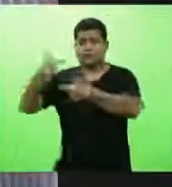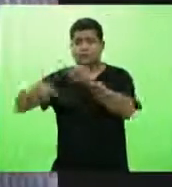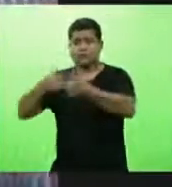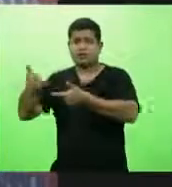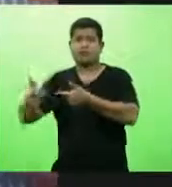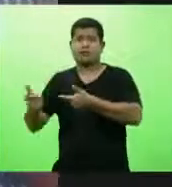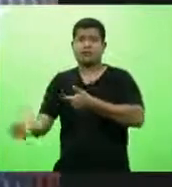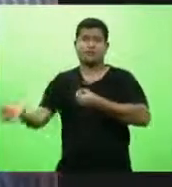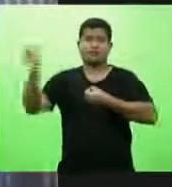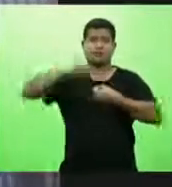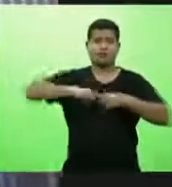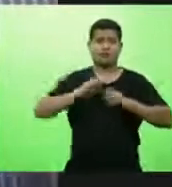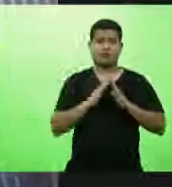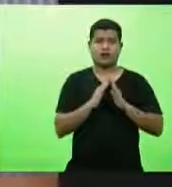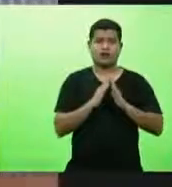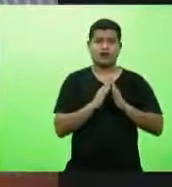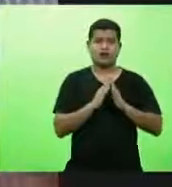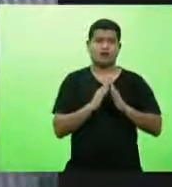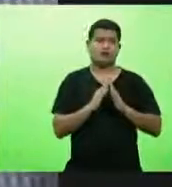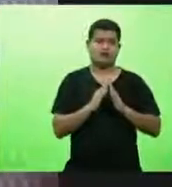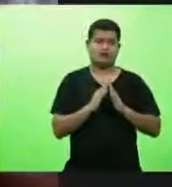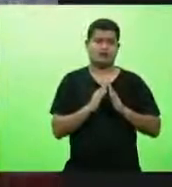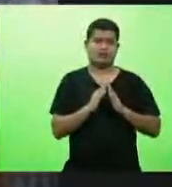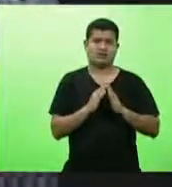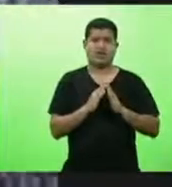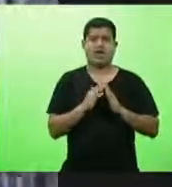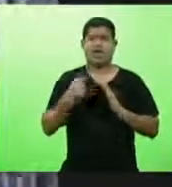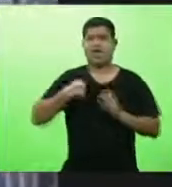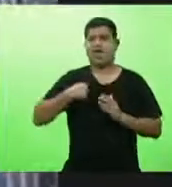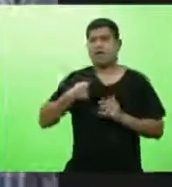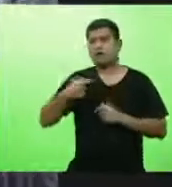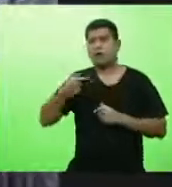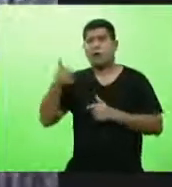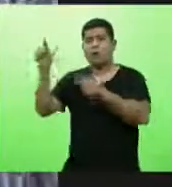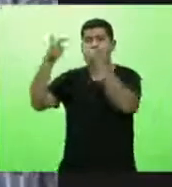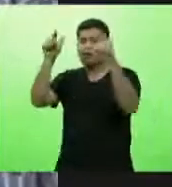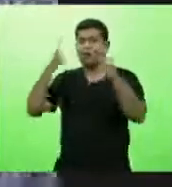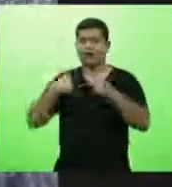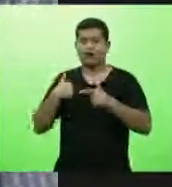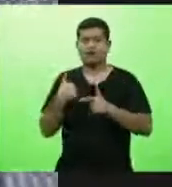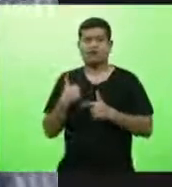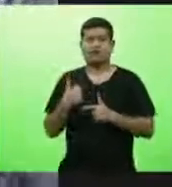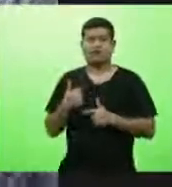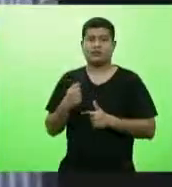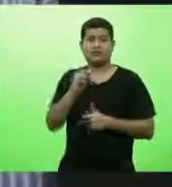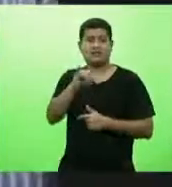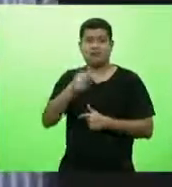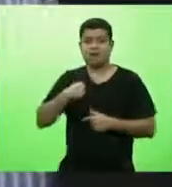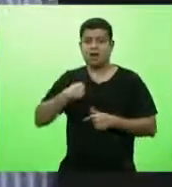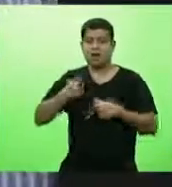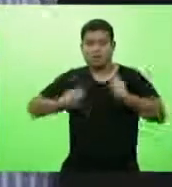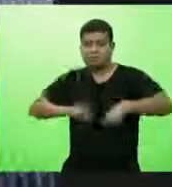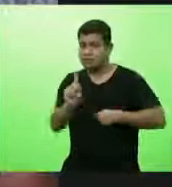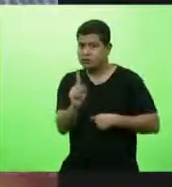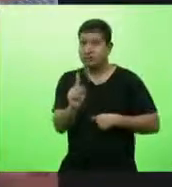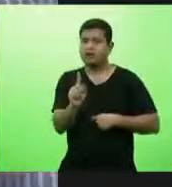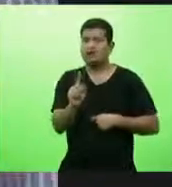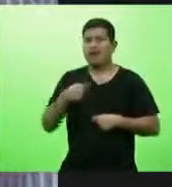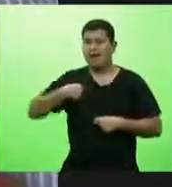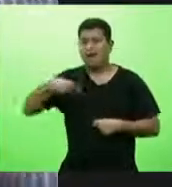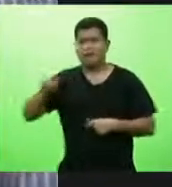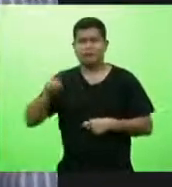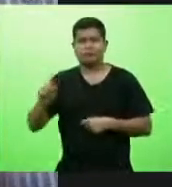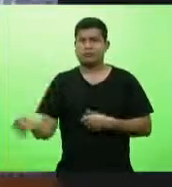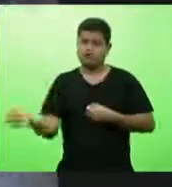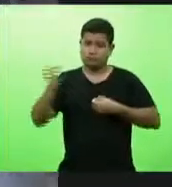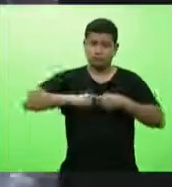para casa, eu não preciso ir em outro lugar, não preciso estar na rua, se eu não preciso estar na rua, eu vou estar em casa. Então, essa